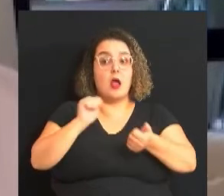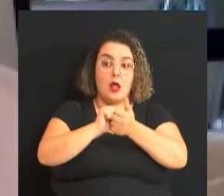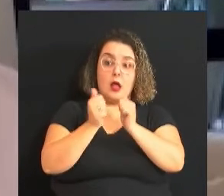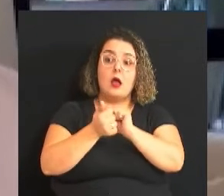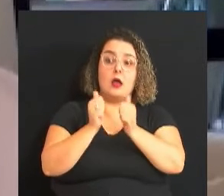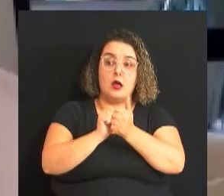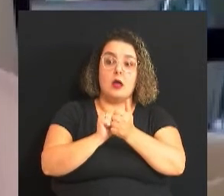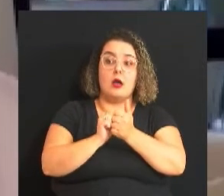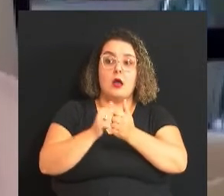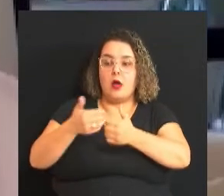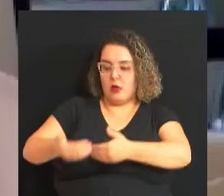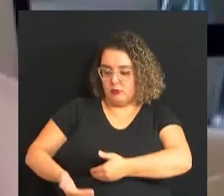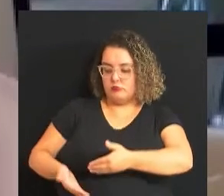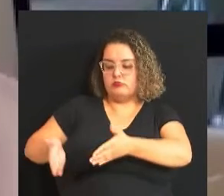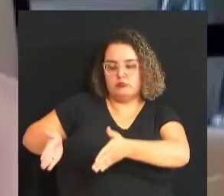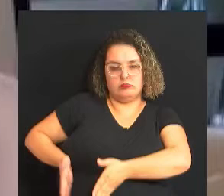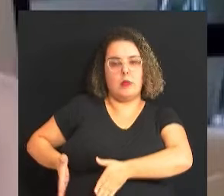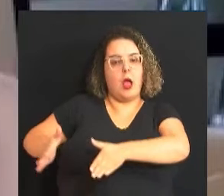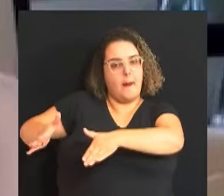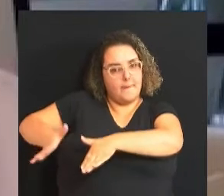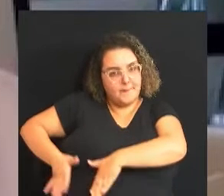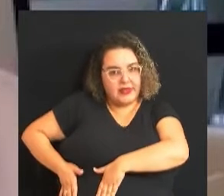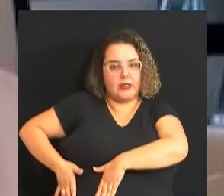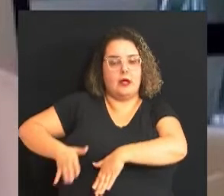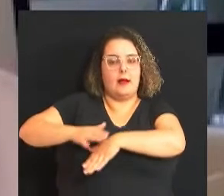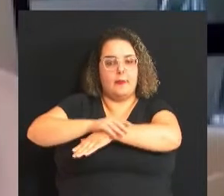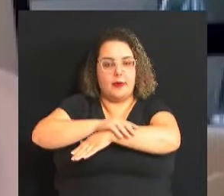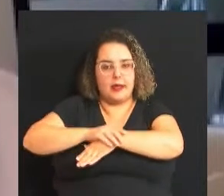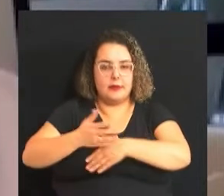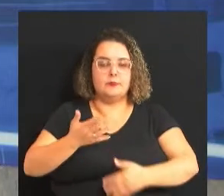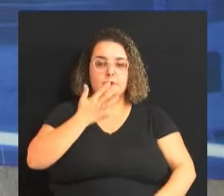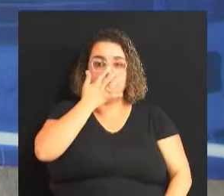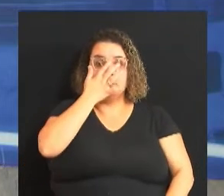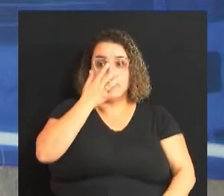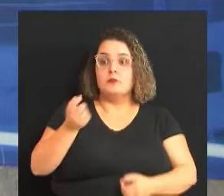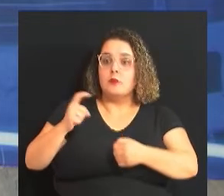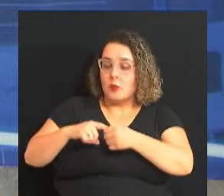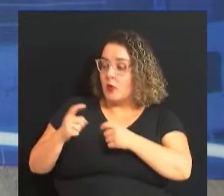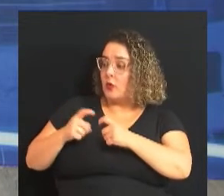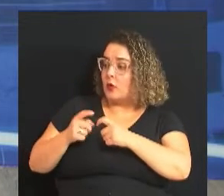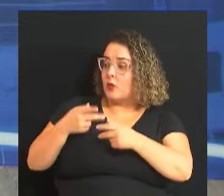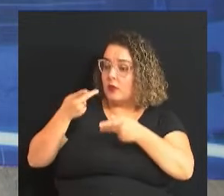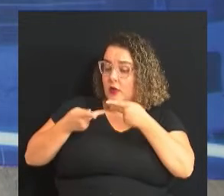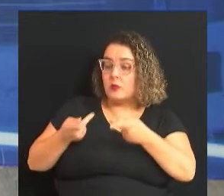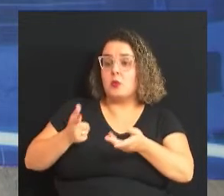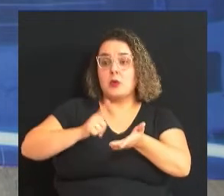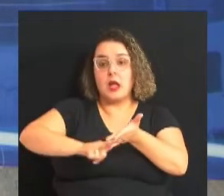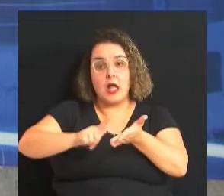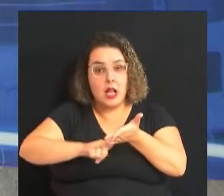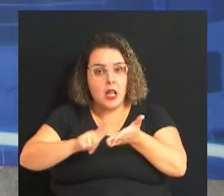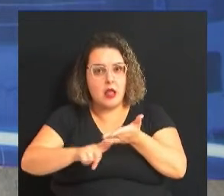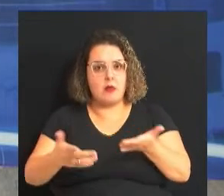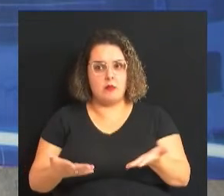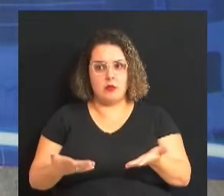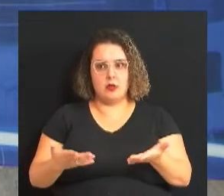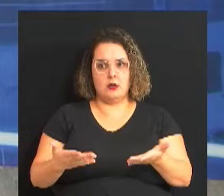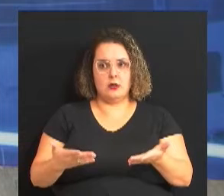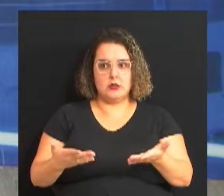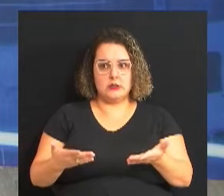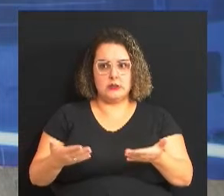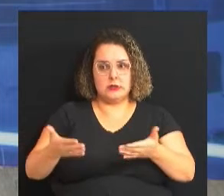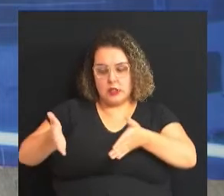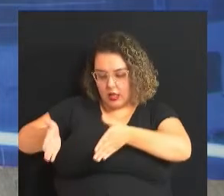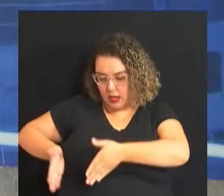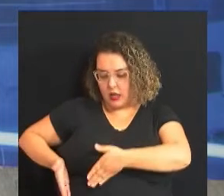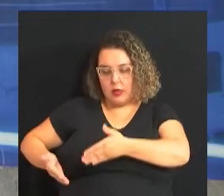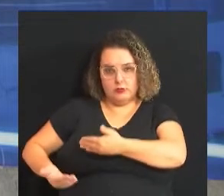a bolsa à pele da pessoa. E doutor, voltando a falar um pouquinho sobre a higiene, sobre a limpeza da bolsa, pelo que o senhor disse,